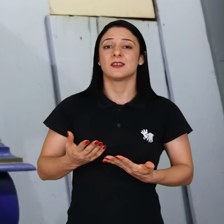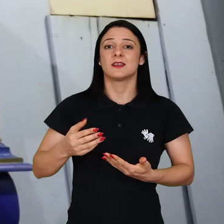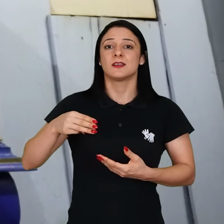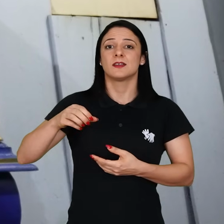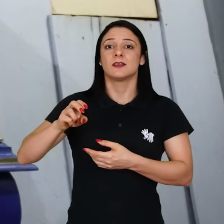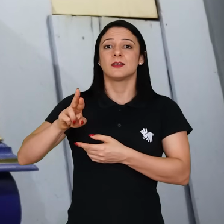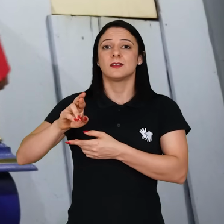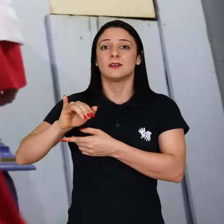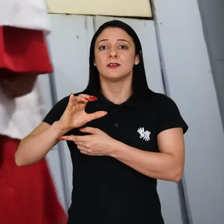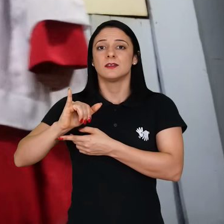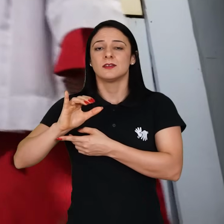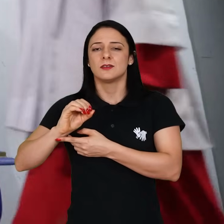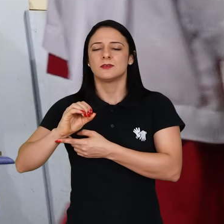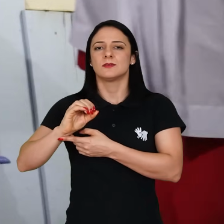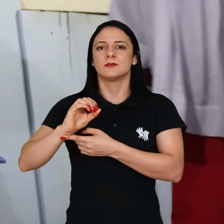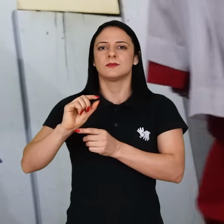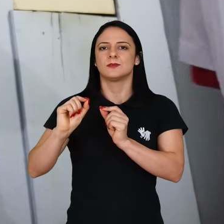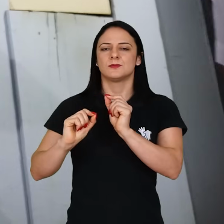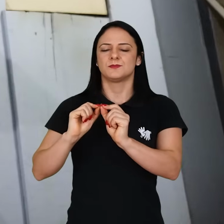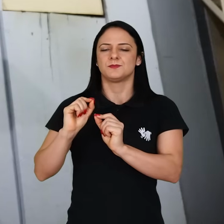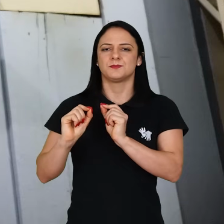Maurício nada mais é do que